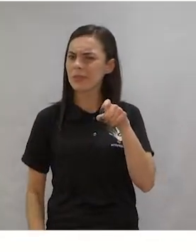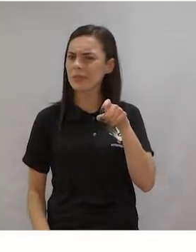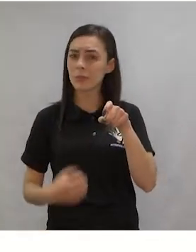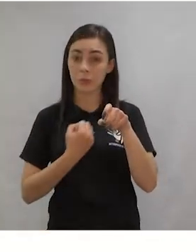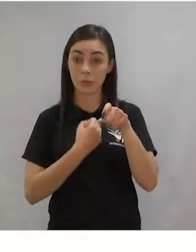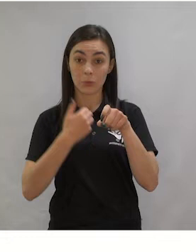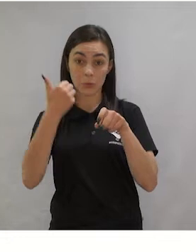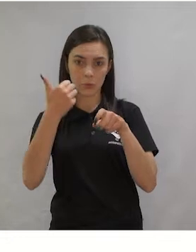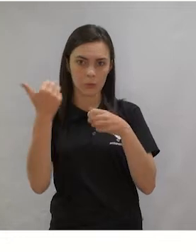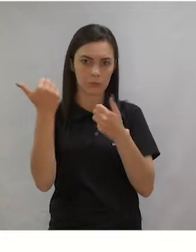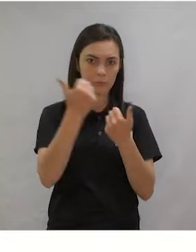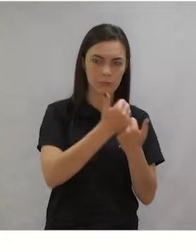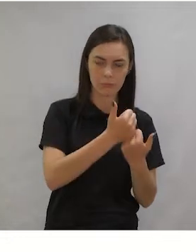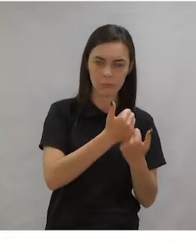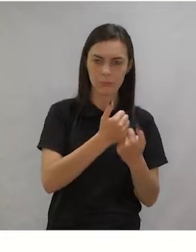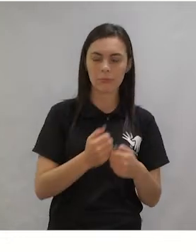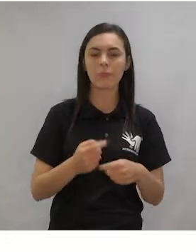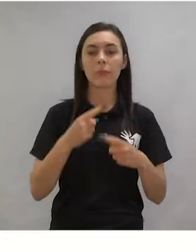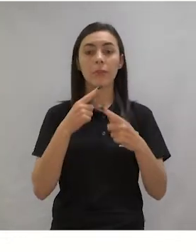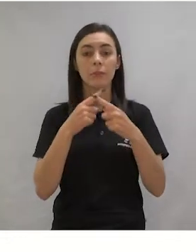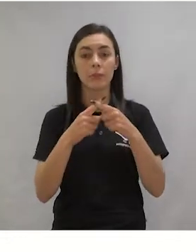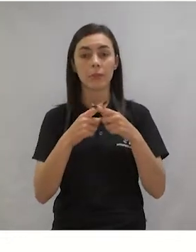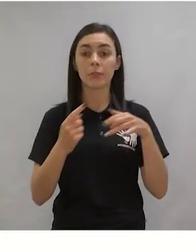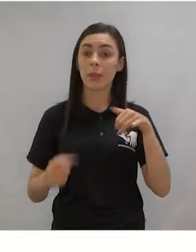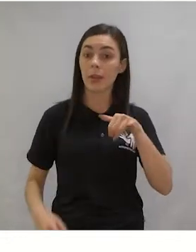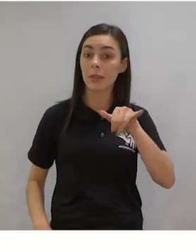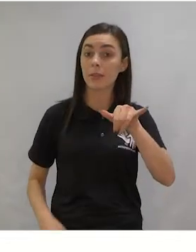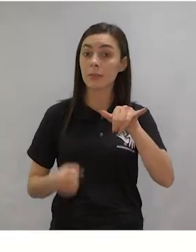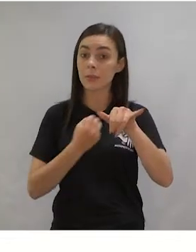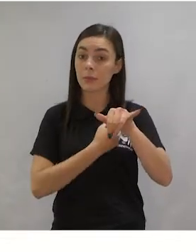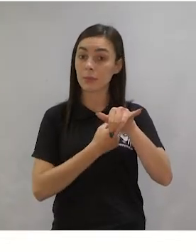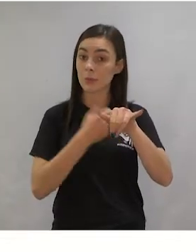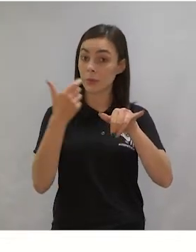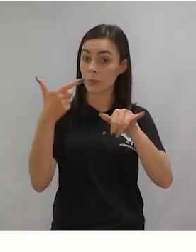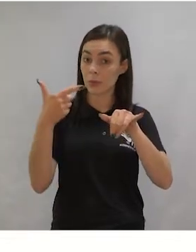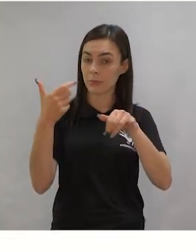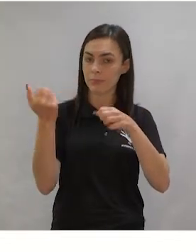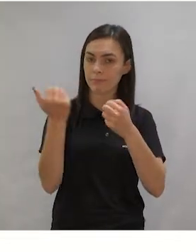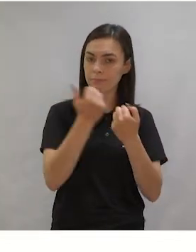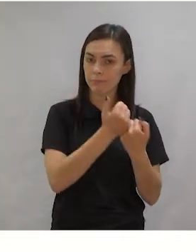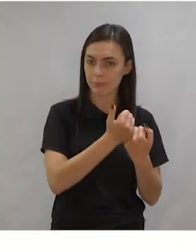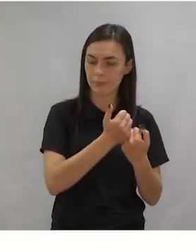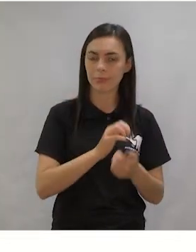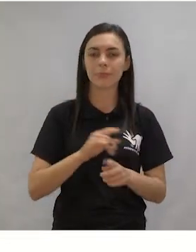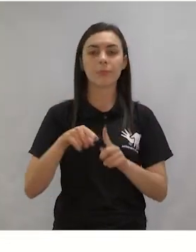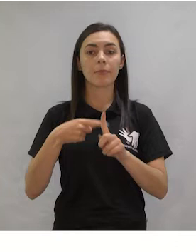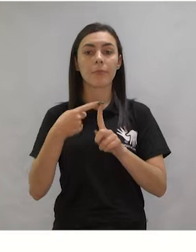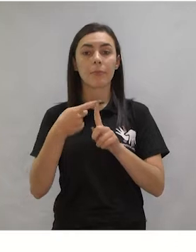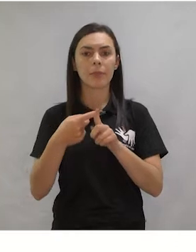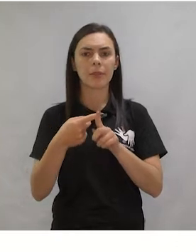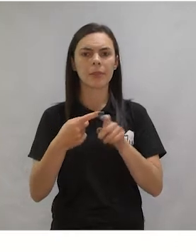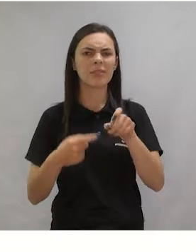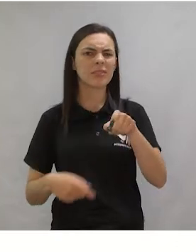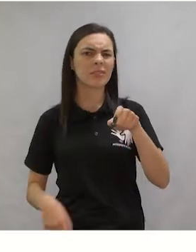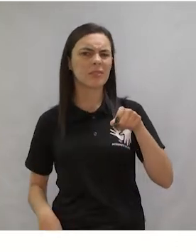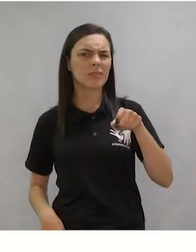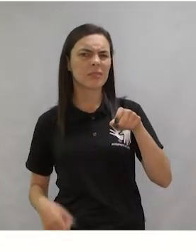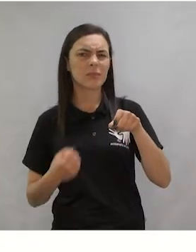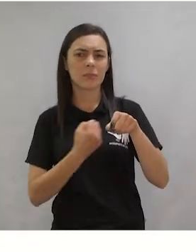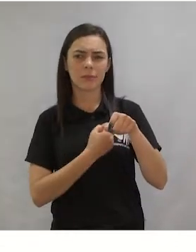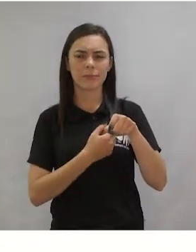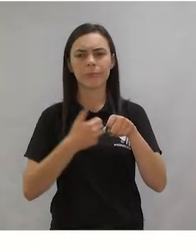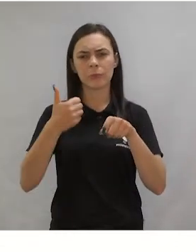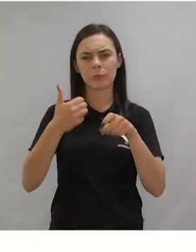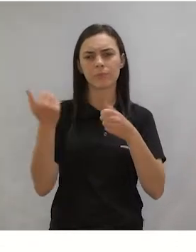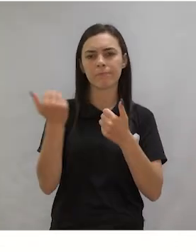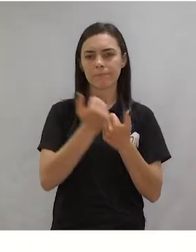X valia 1 vezes o y, que valia 2. Ok? Mais o valor de x, que